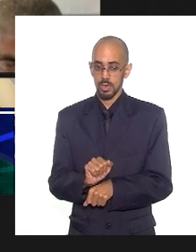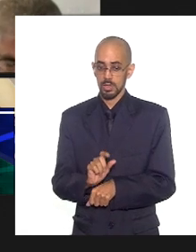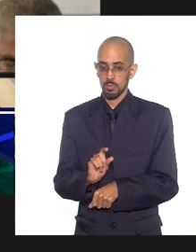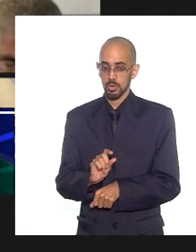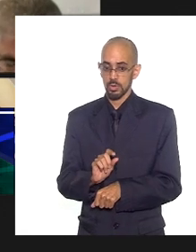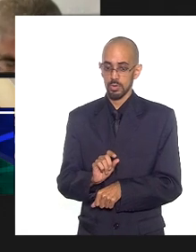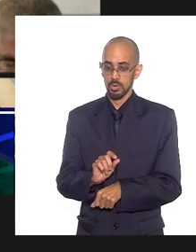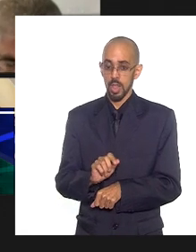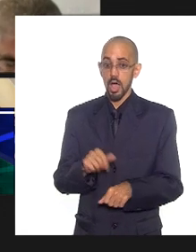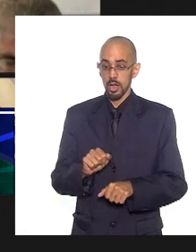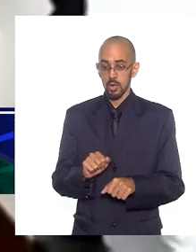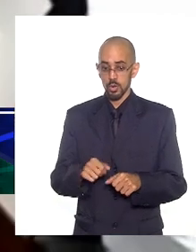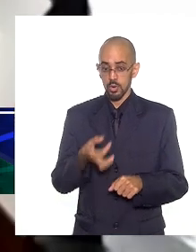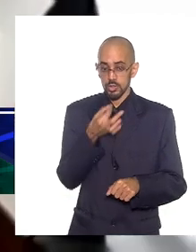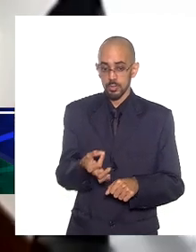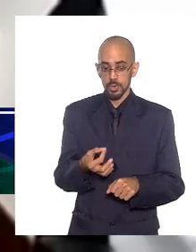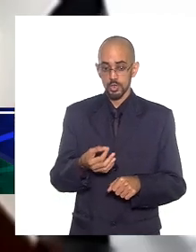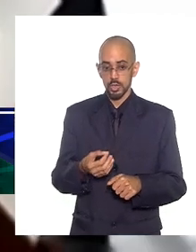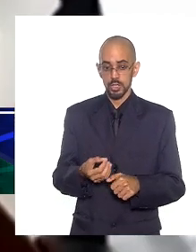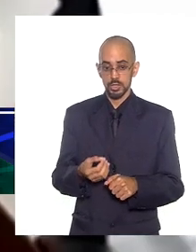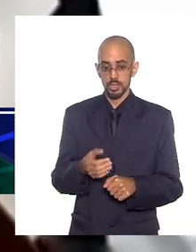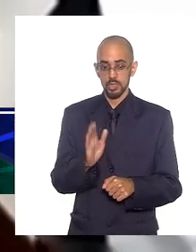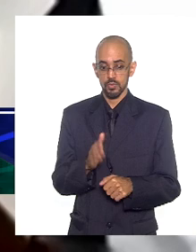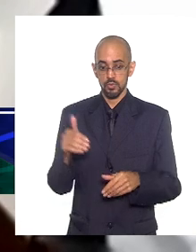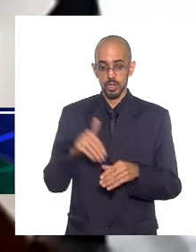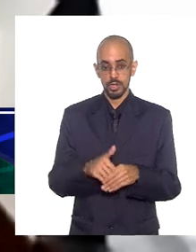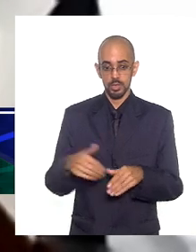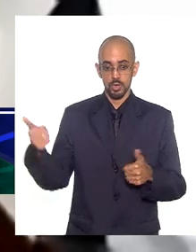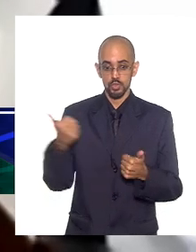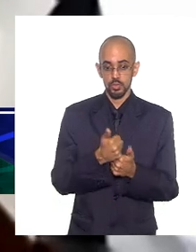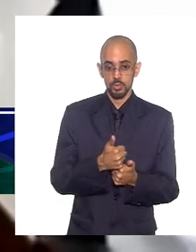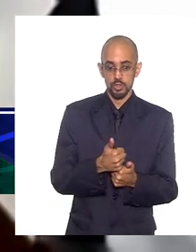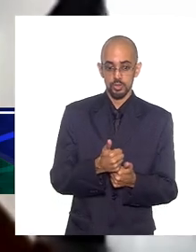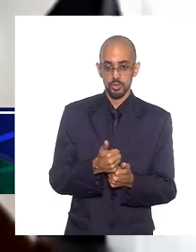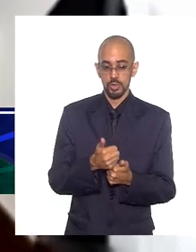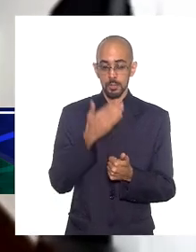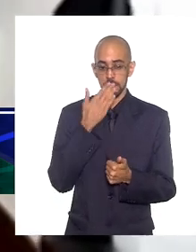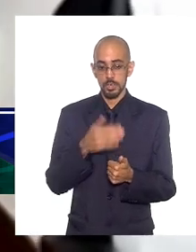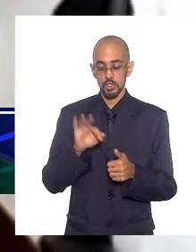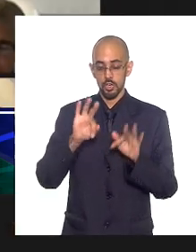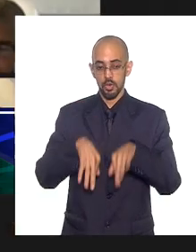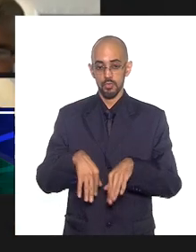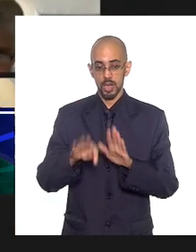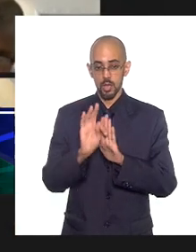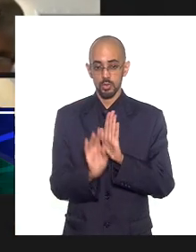Substitutivo. Com os pareceres emitidos em votação, substitutivo, com forma final de redação, Márcio.